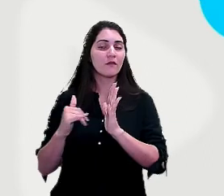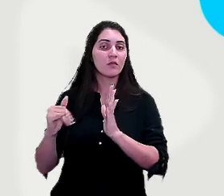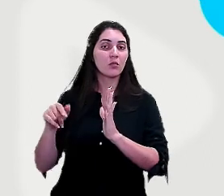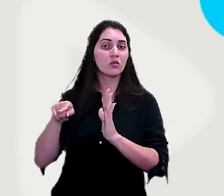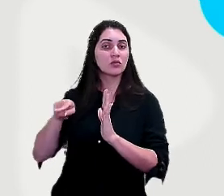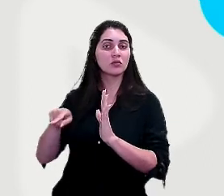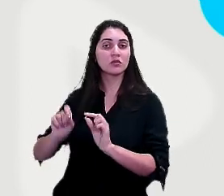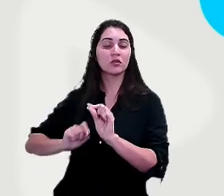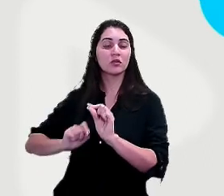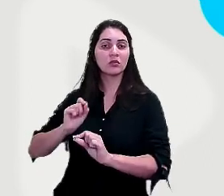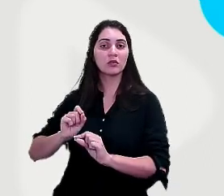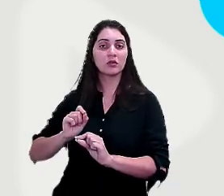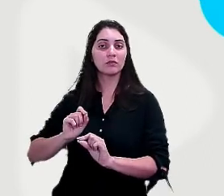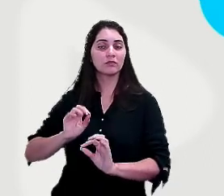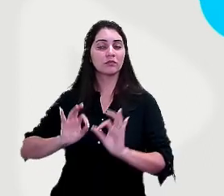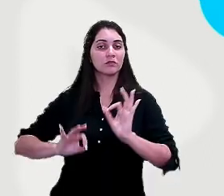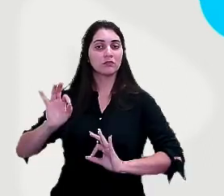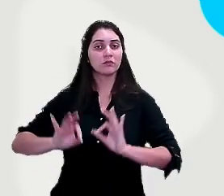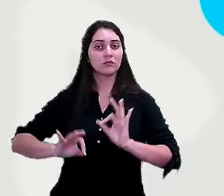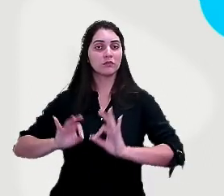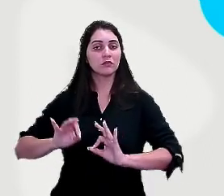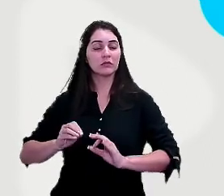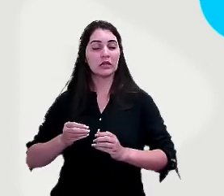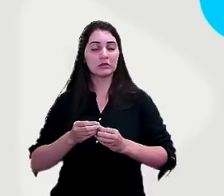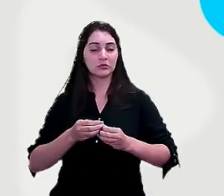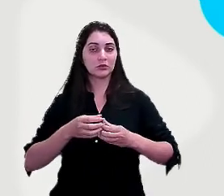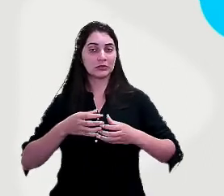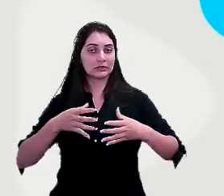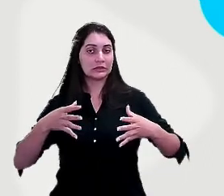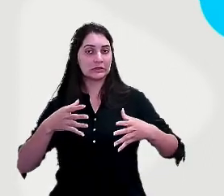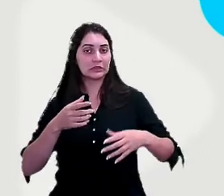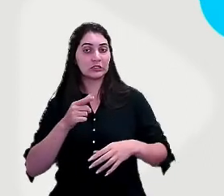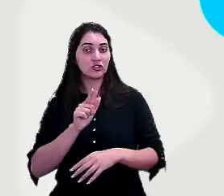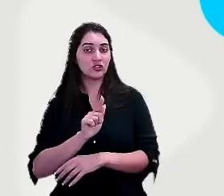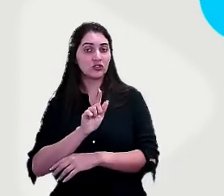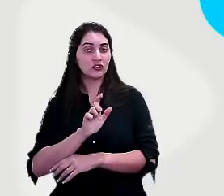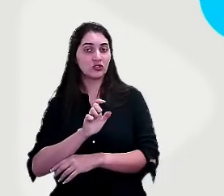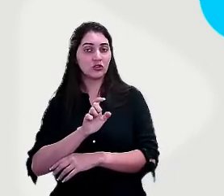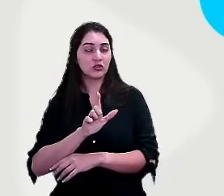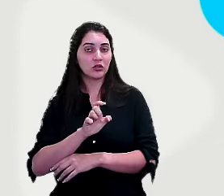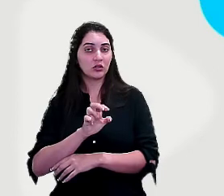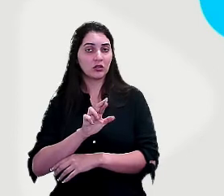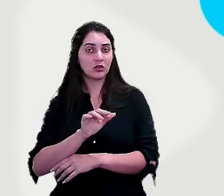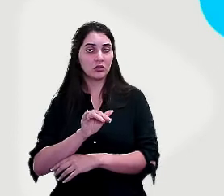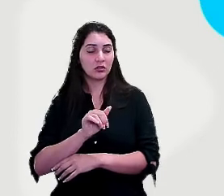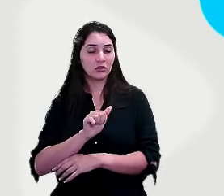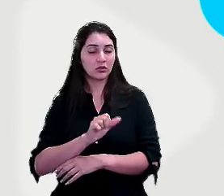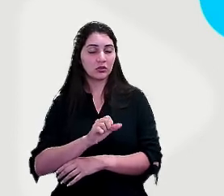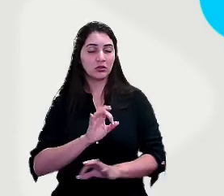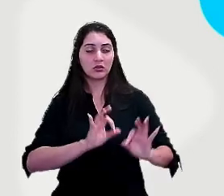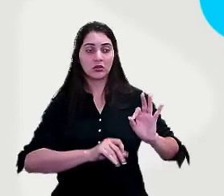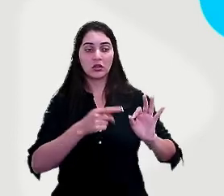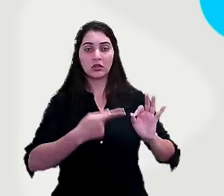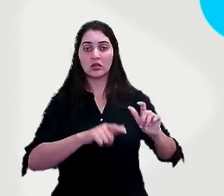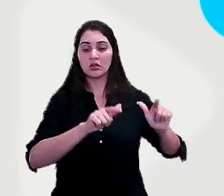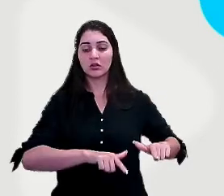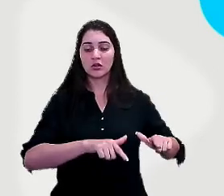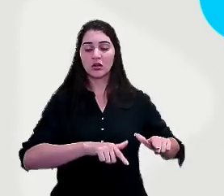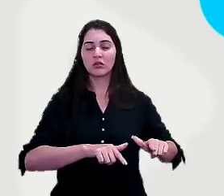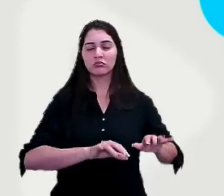isso é feito pela ação do gelo, né? As grandes geleiras que se formaram nessa região e que saíram dando formas